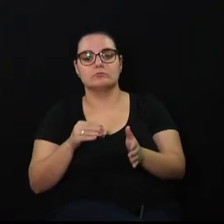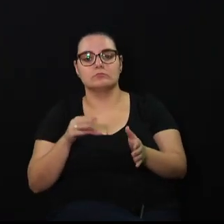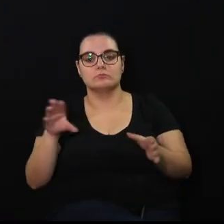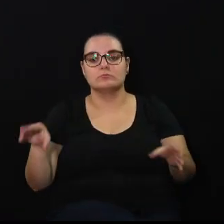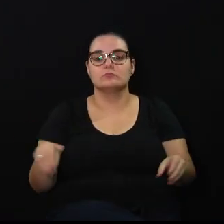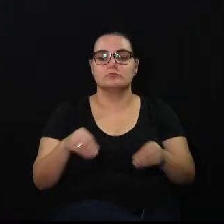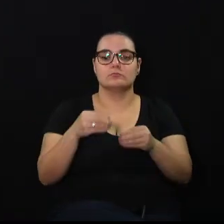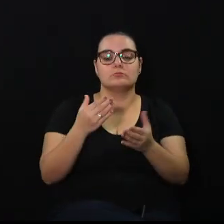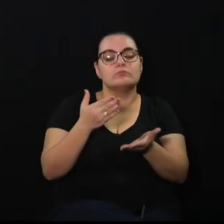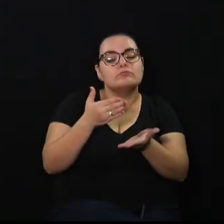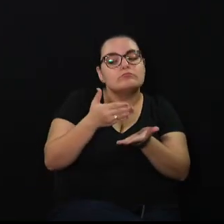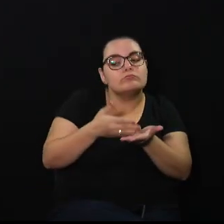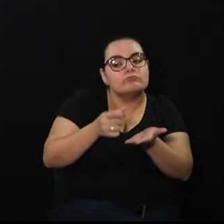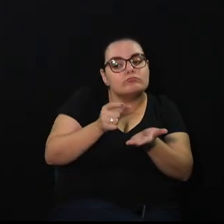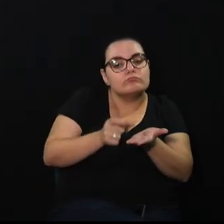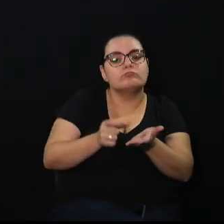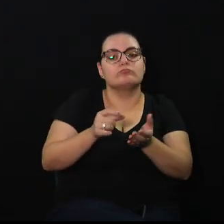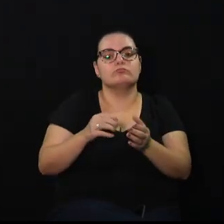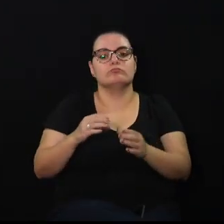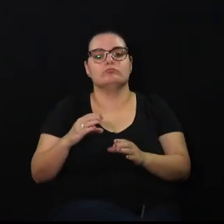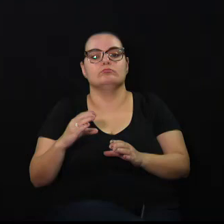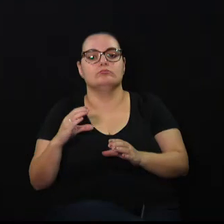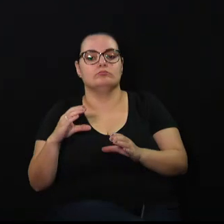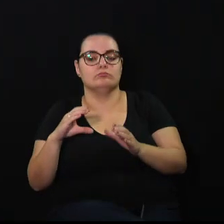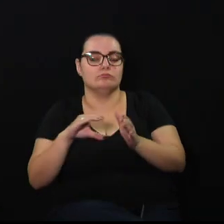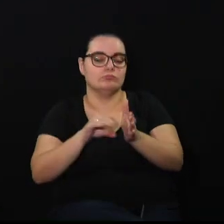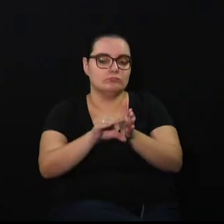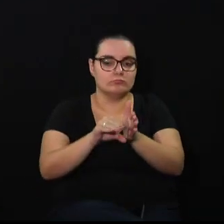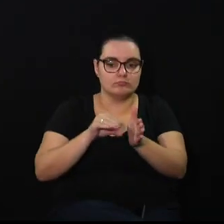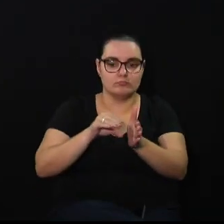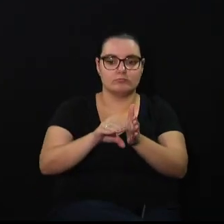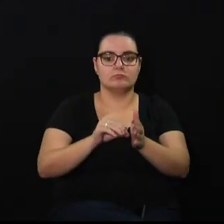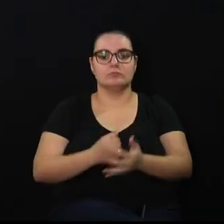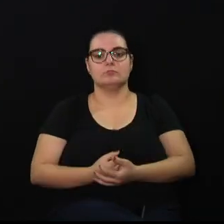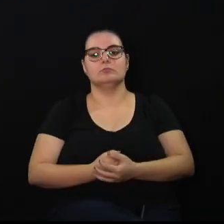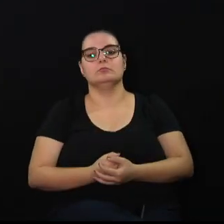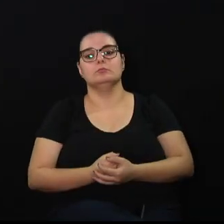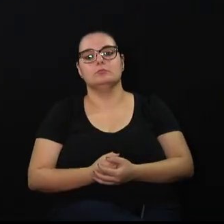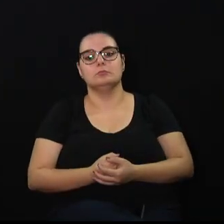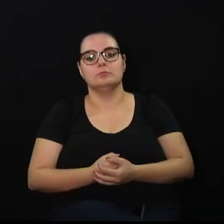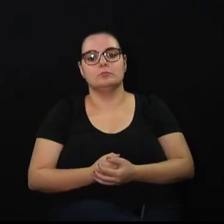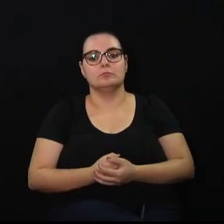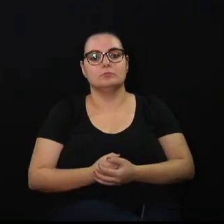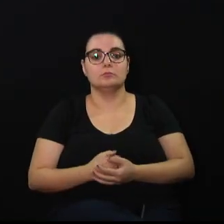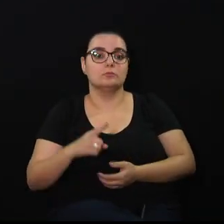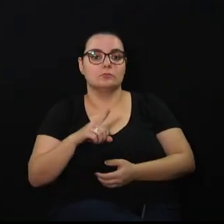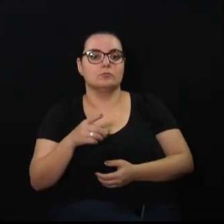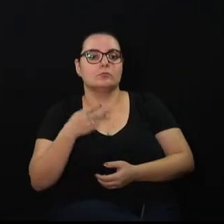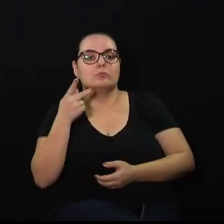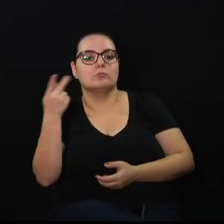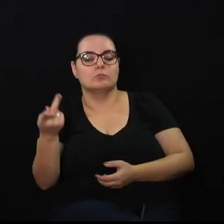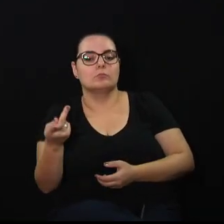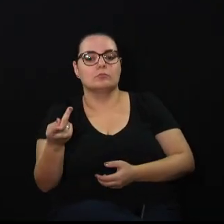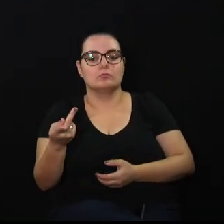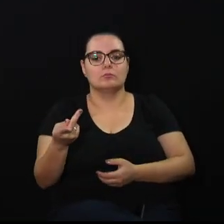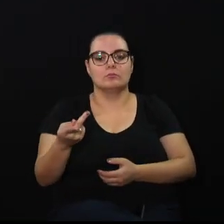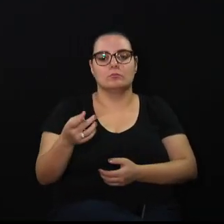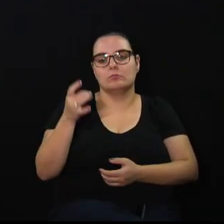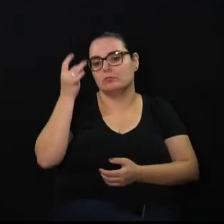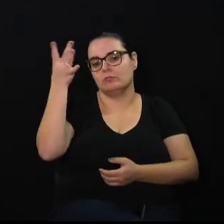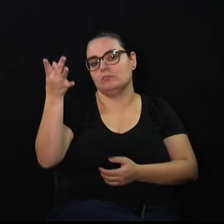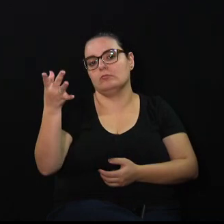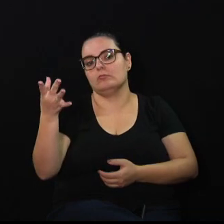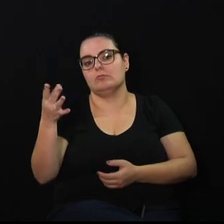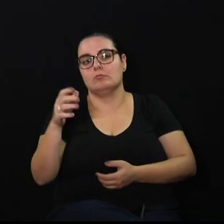dessa ciência tá então não é tão simples a gente sair falando que a gente trabalha com a aba a gente precisa entender essa ciência